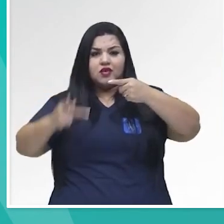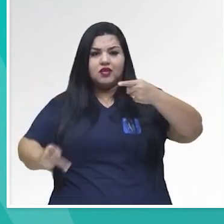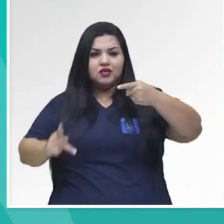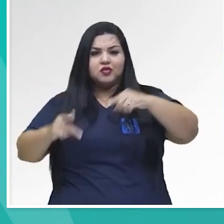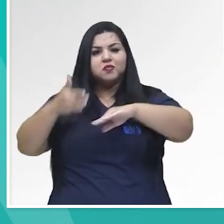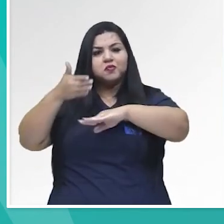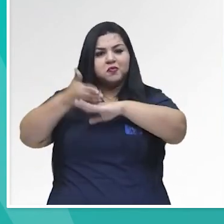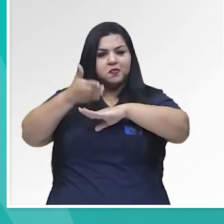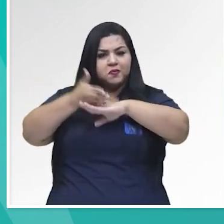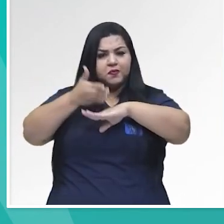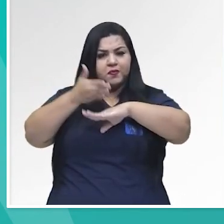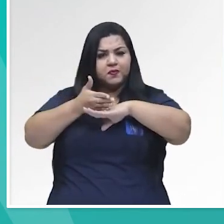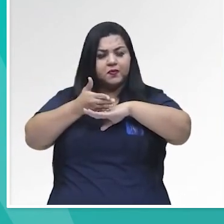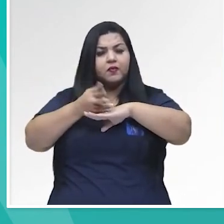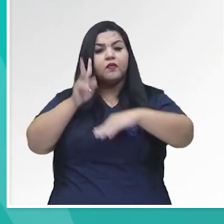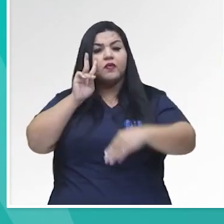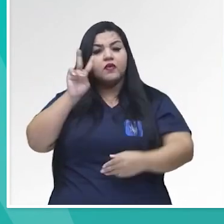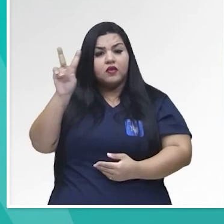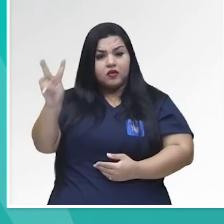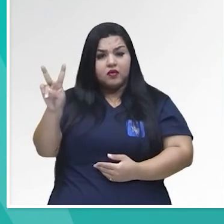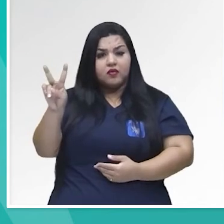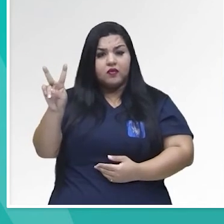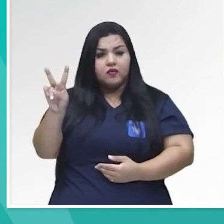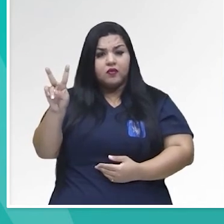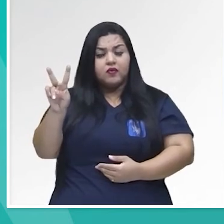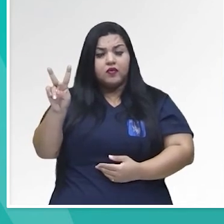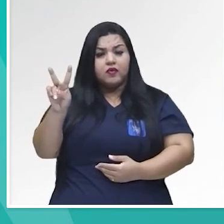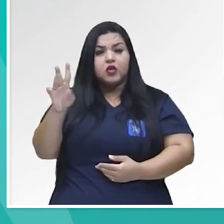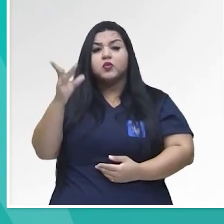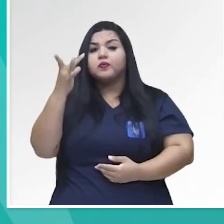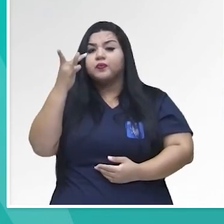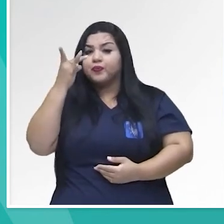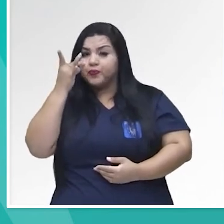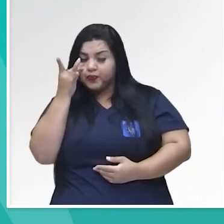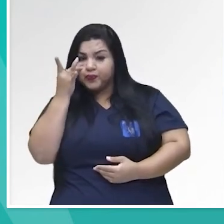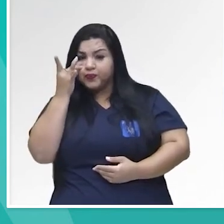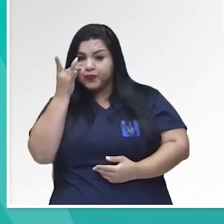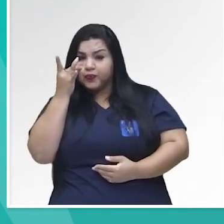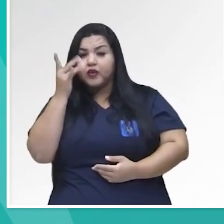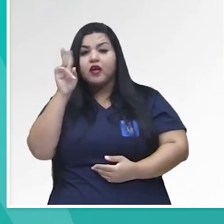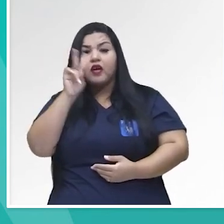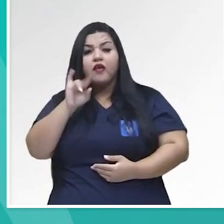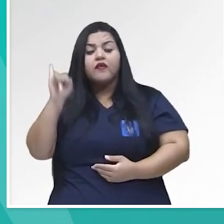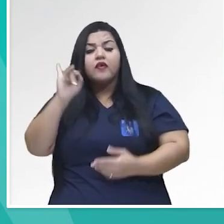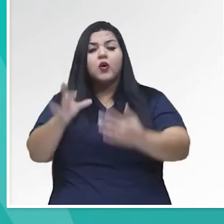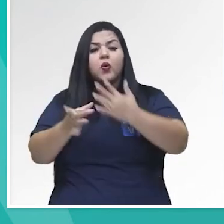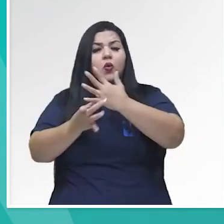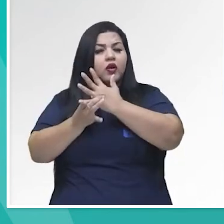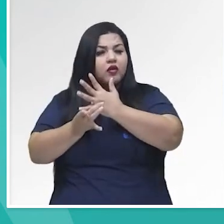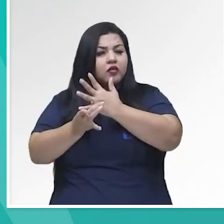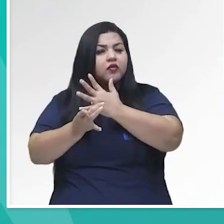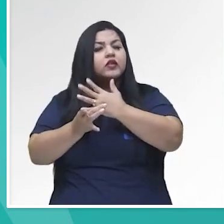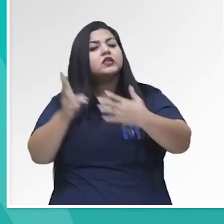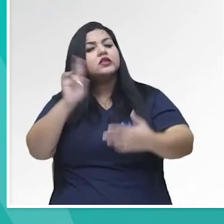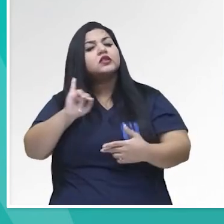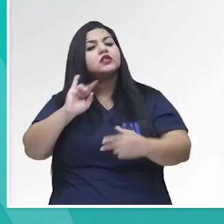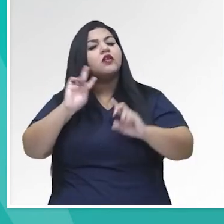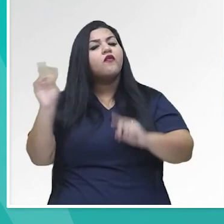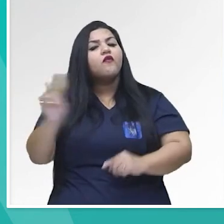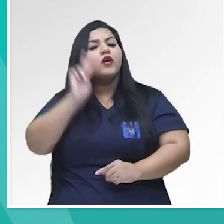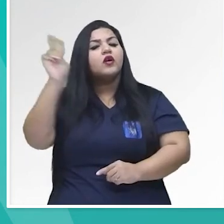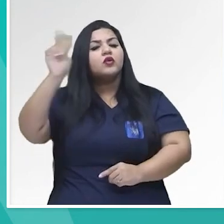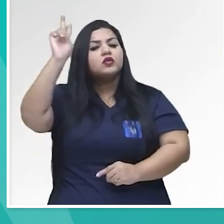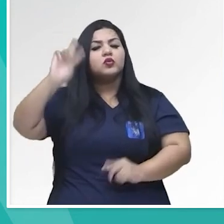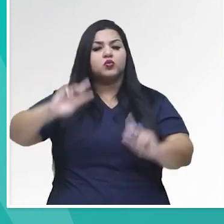Né? Nós vamos ver que o humanismo vai ser uma visão de valorização do ser